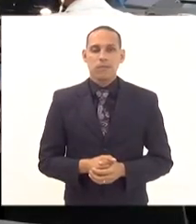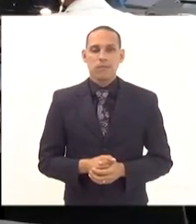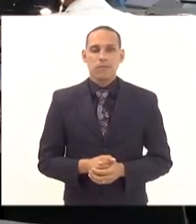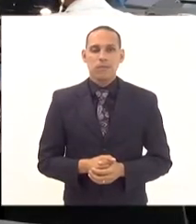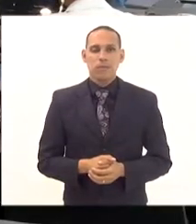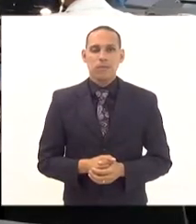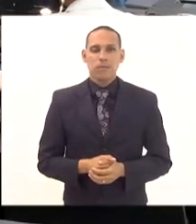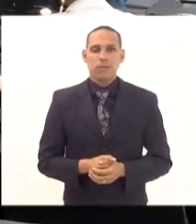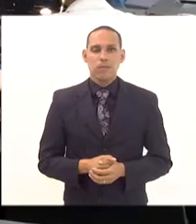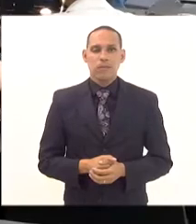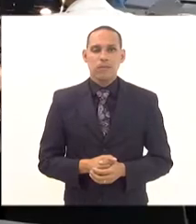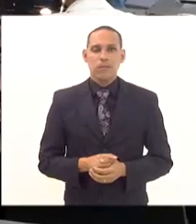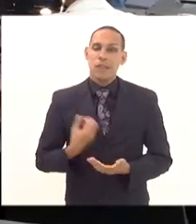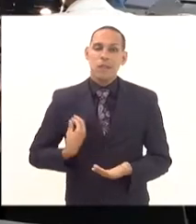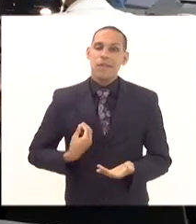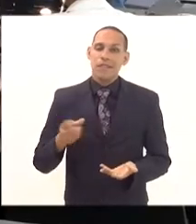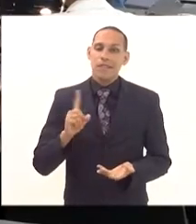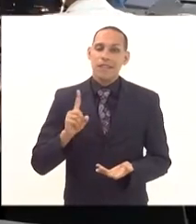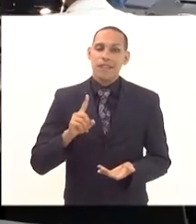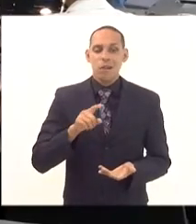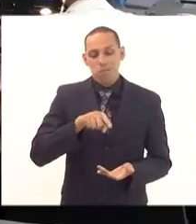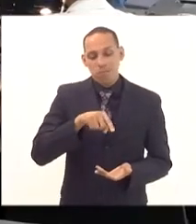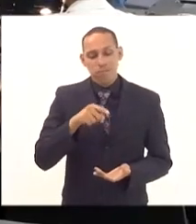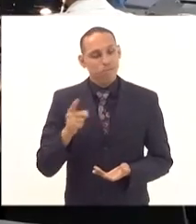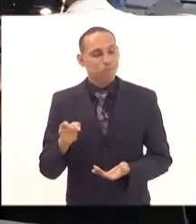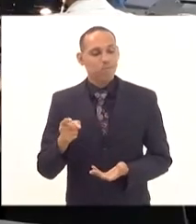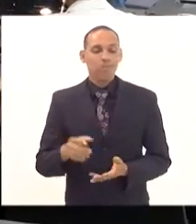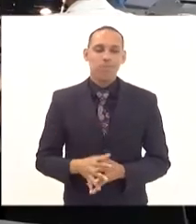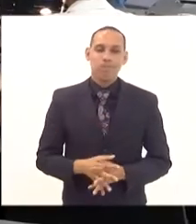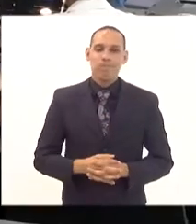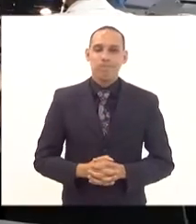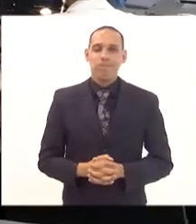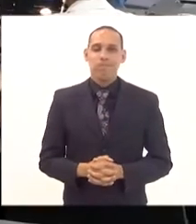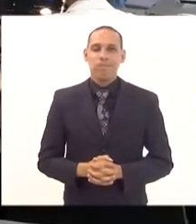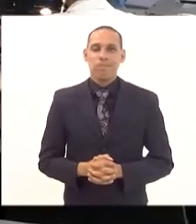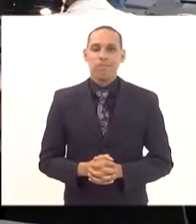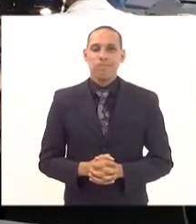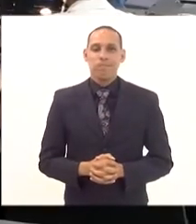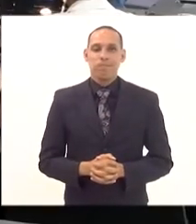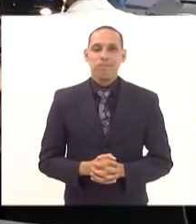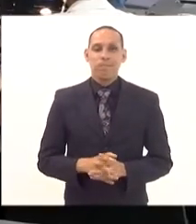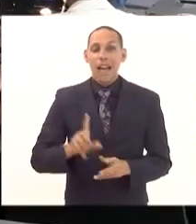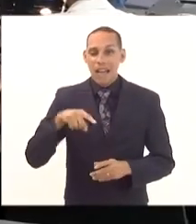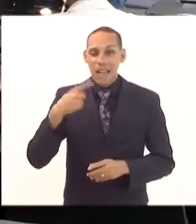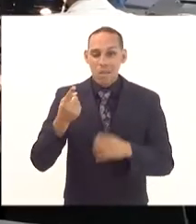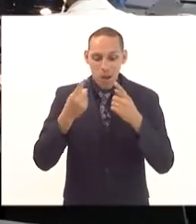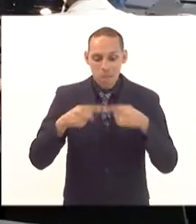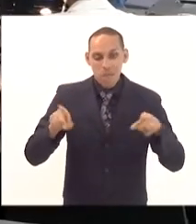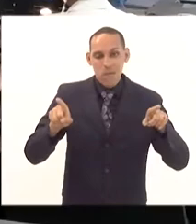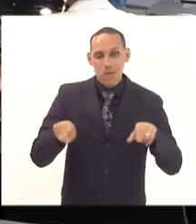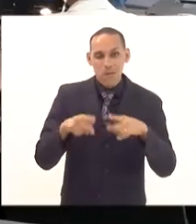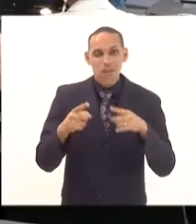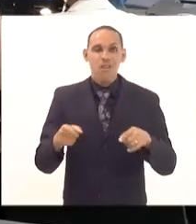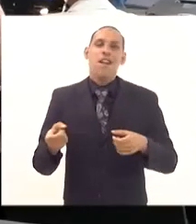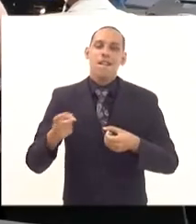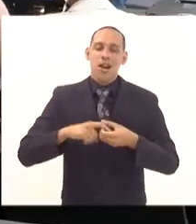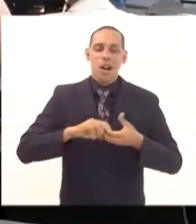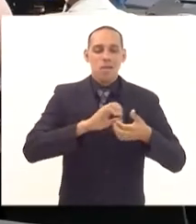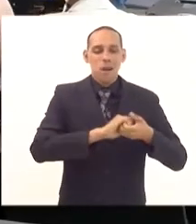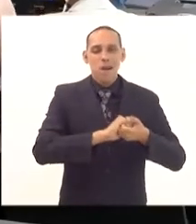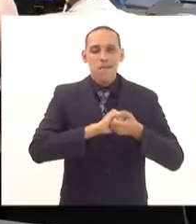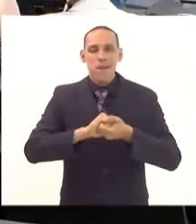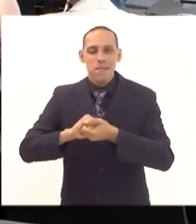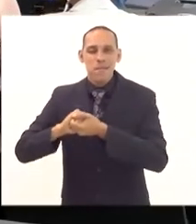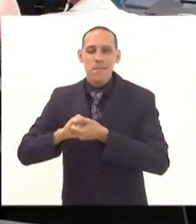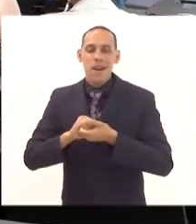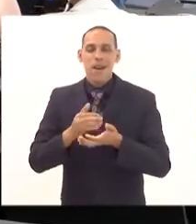é só que ele não tá a gente passa para depois da orquestra a gente já passa para saudações